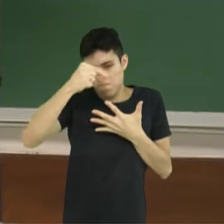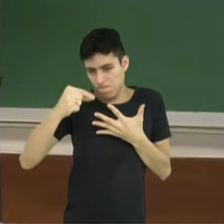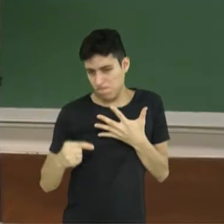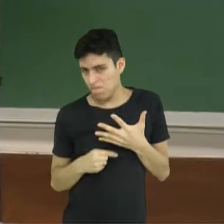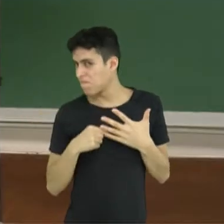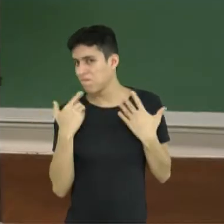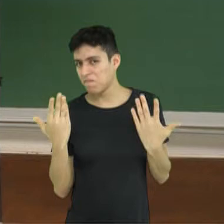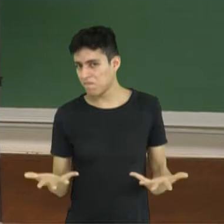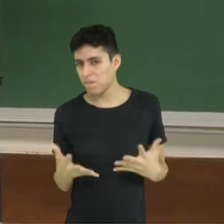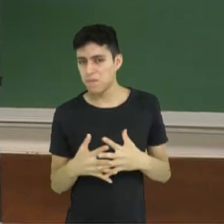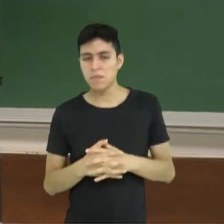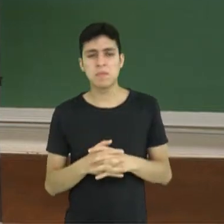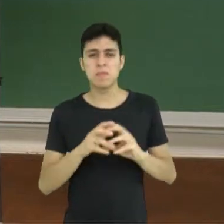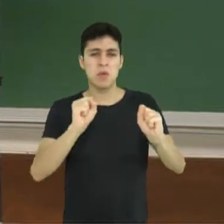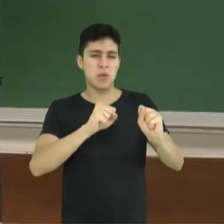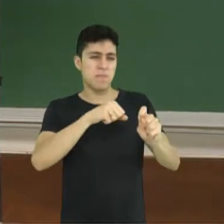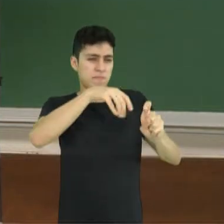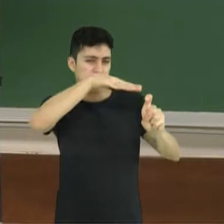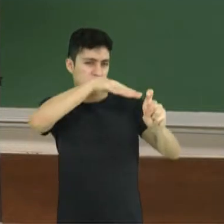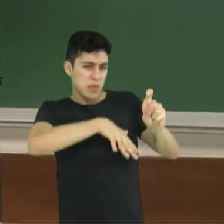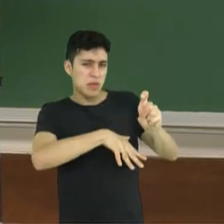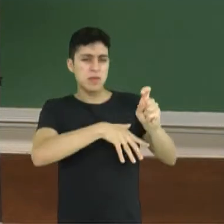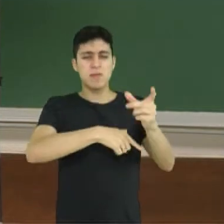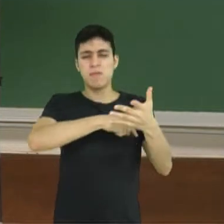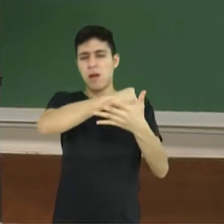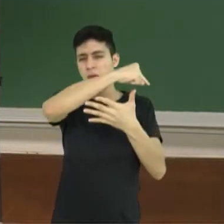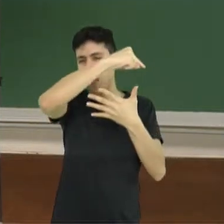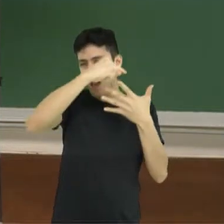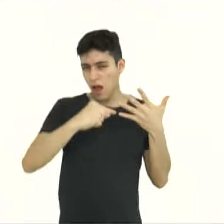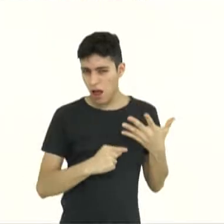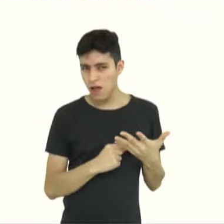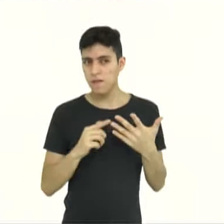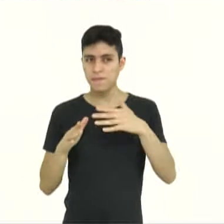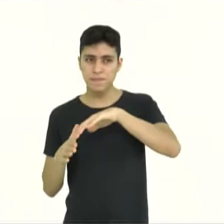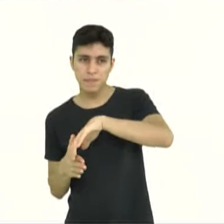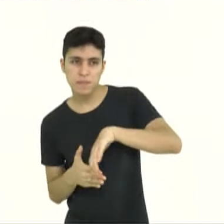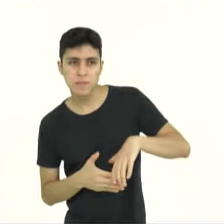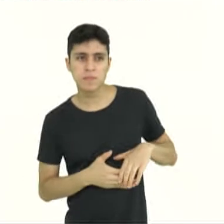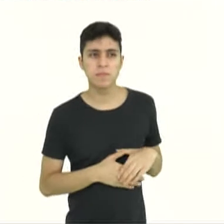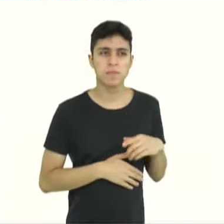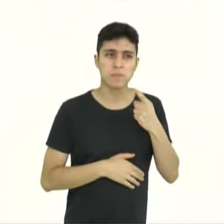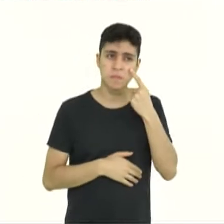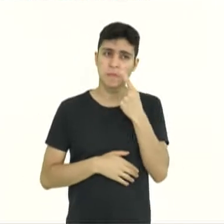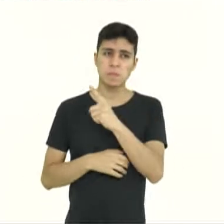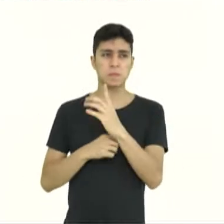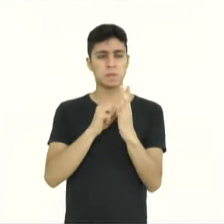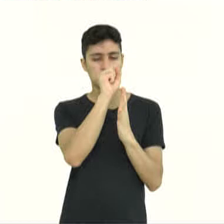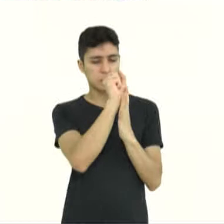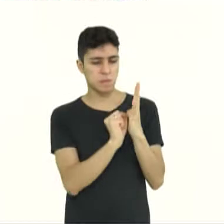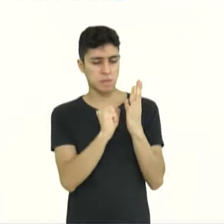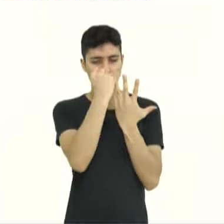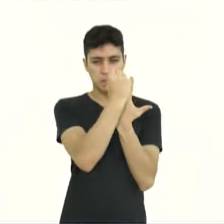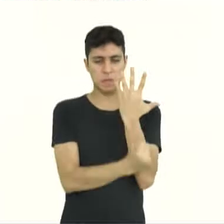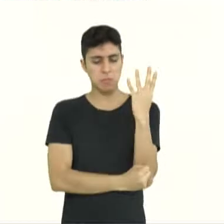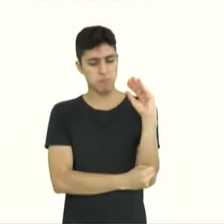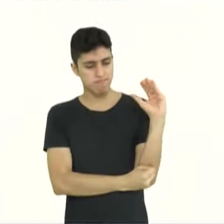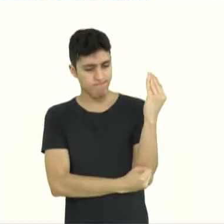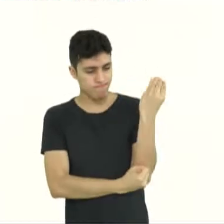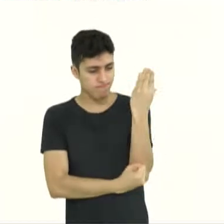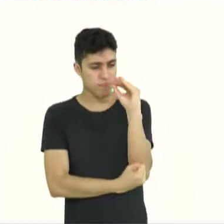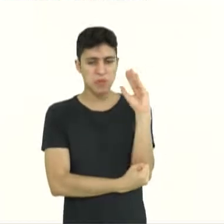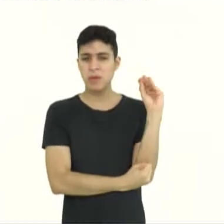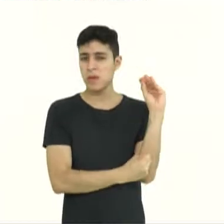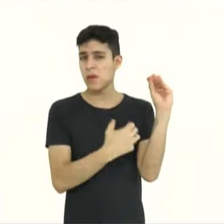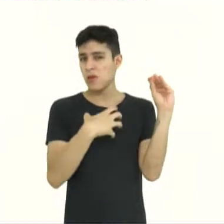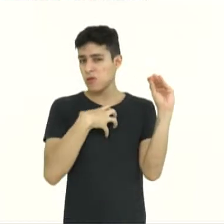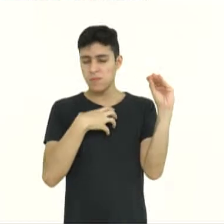desmitificar, colocar como mitos, por aí vai. A luva mamulengo, que é que eu estava aqui agora, tipos de manipulação